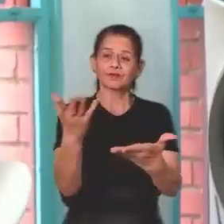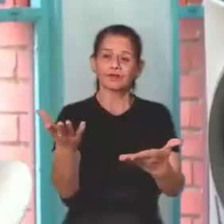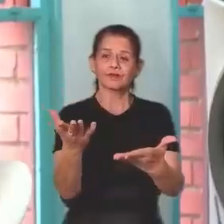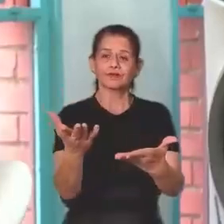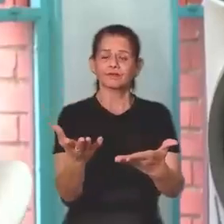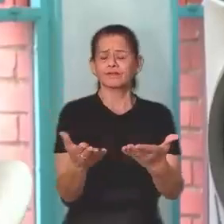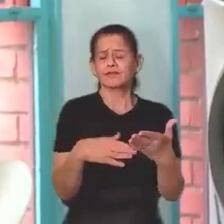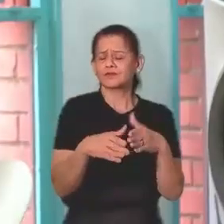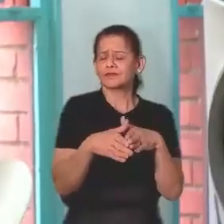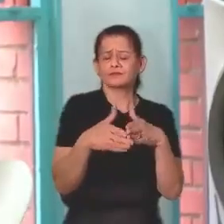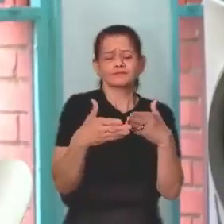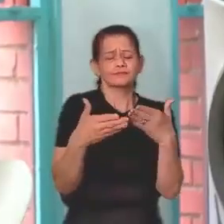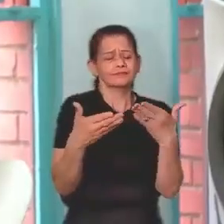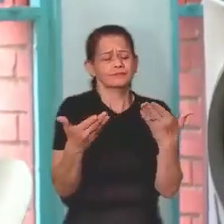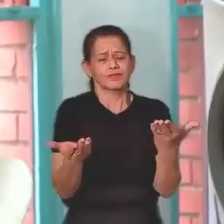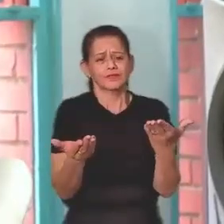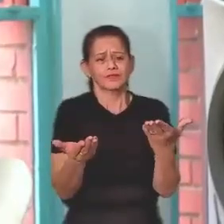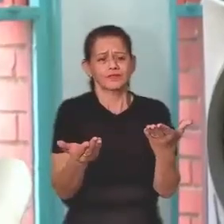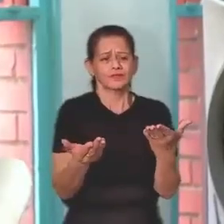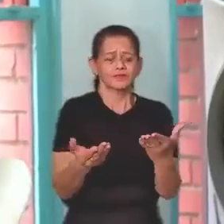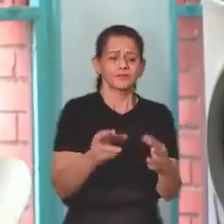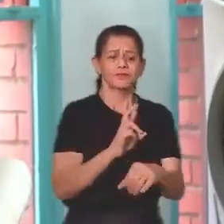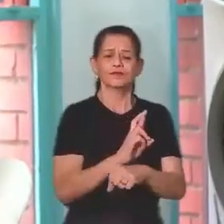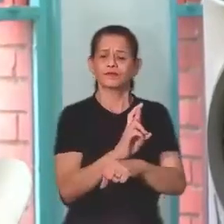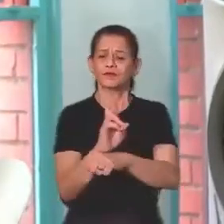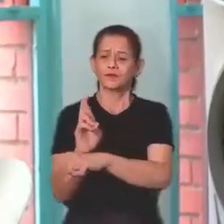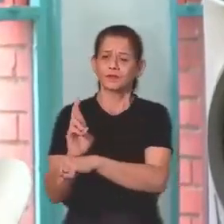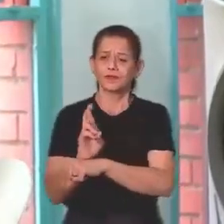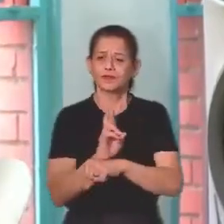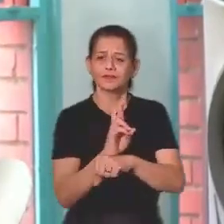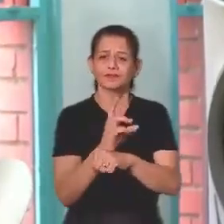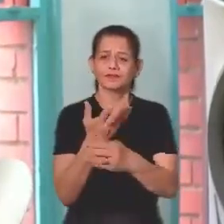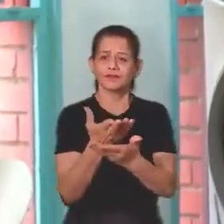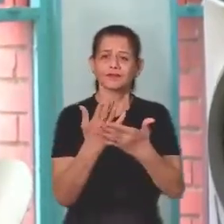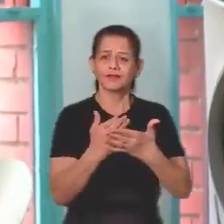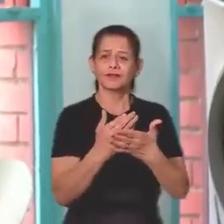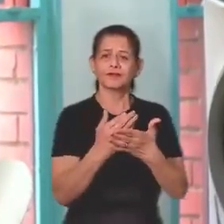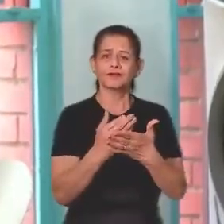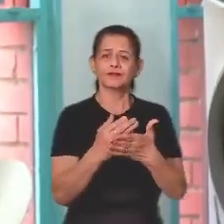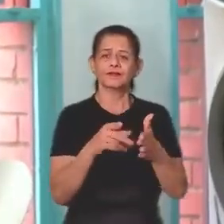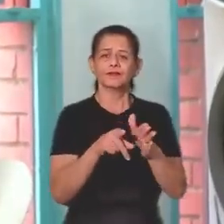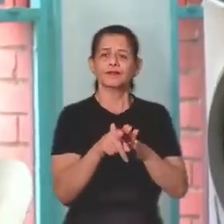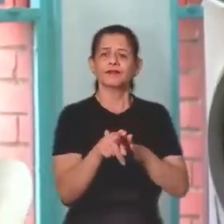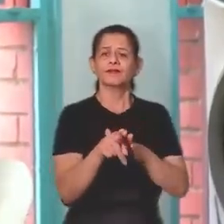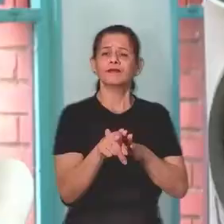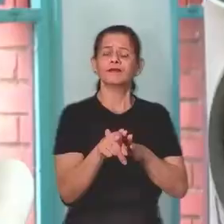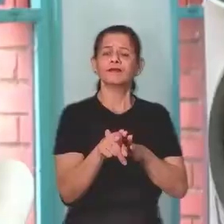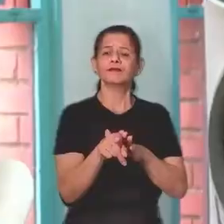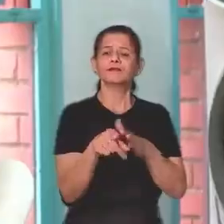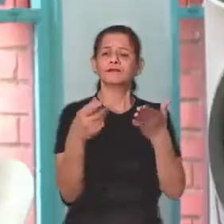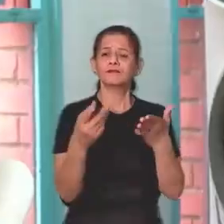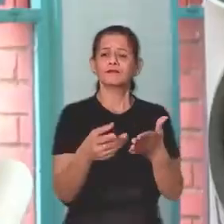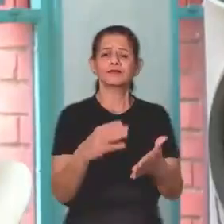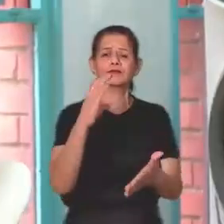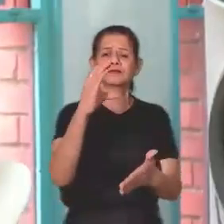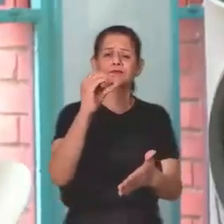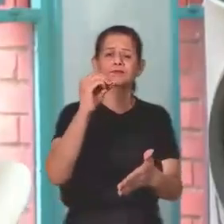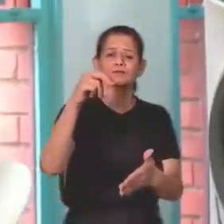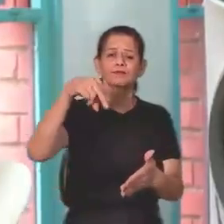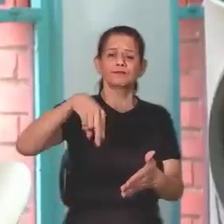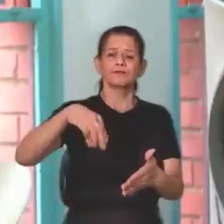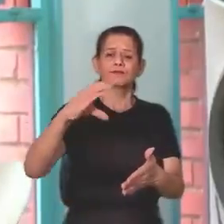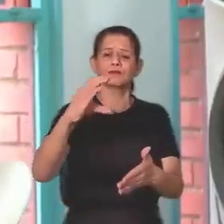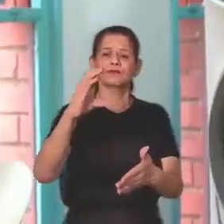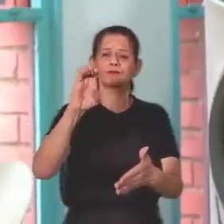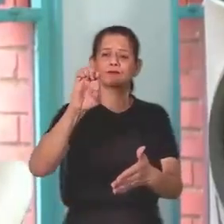é tão representativo, né, a questão da Conceição Evaristo, né,